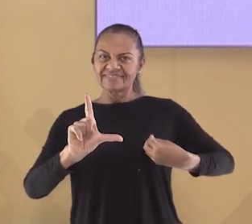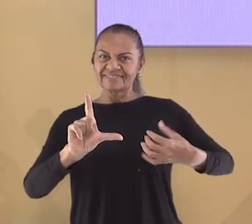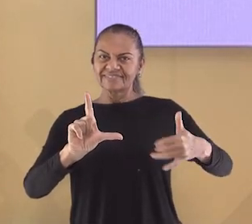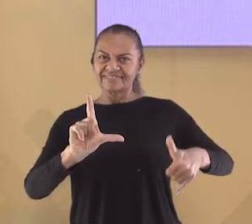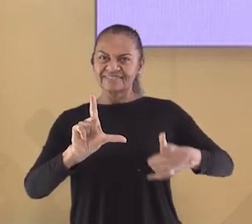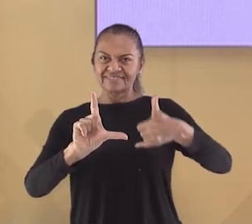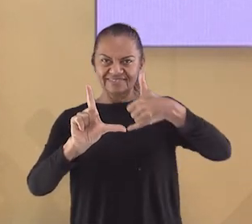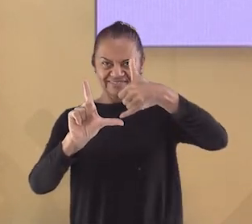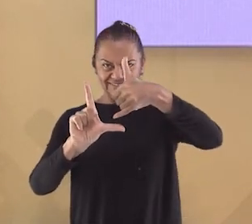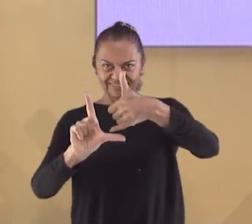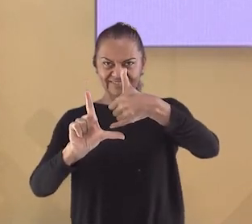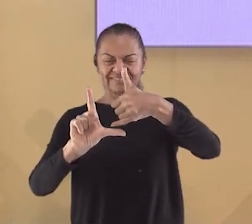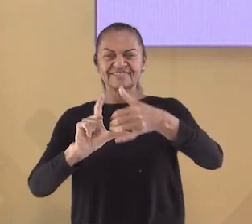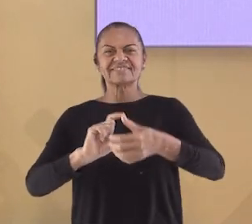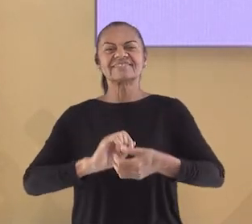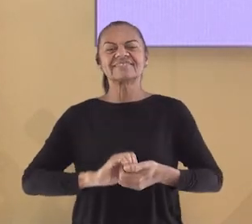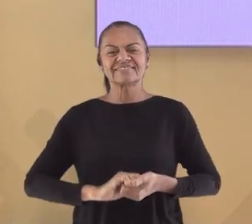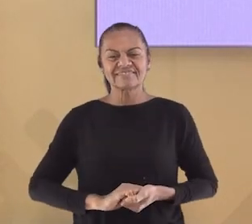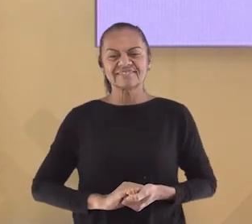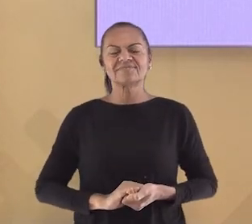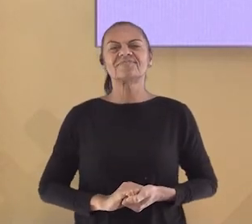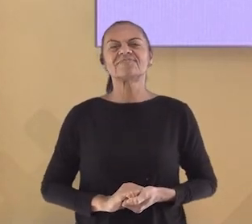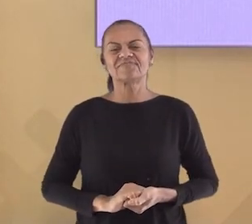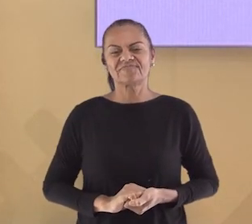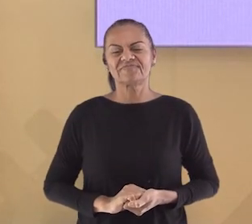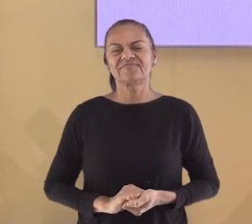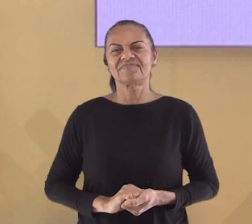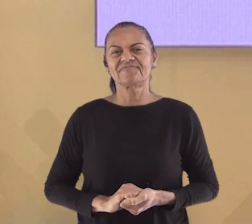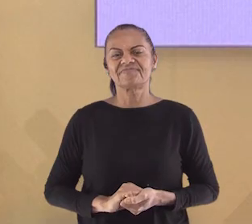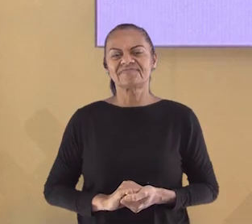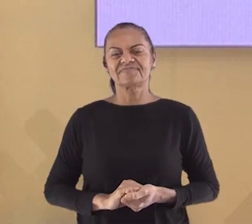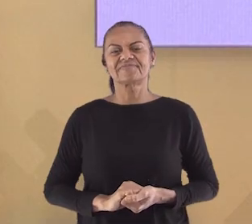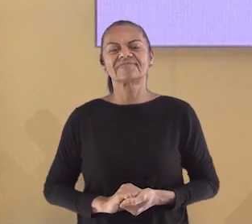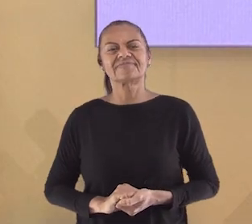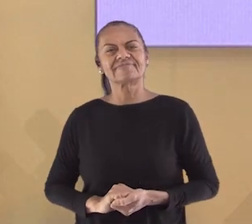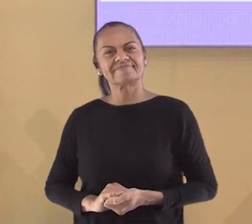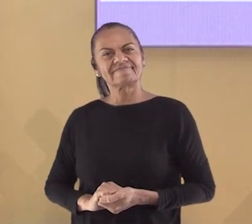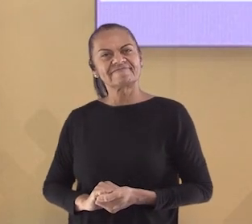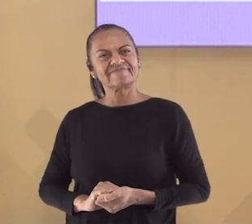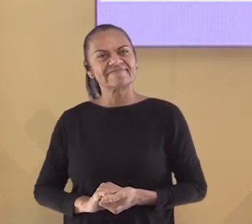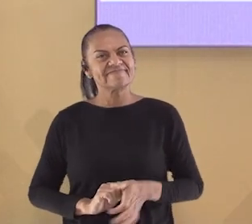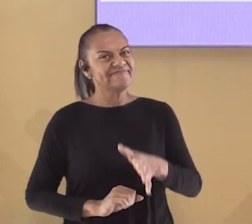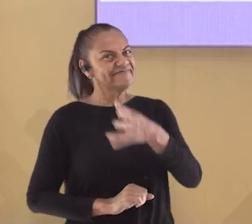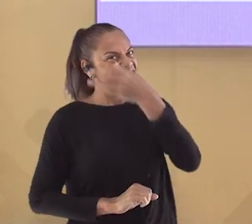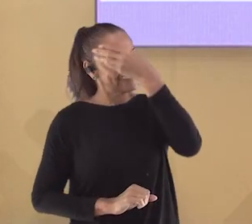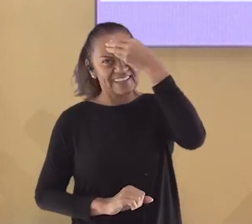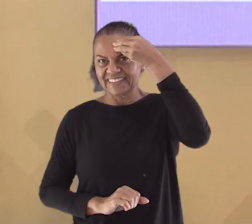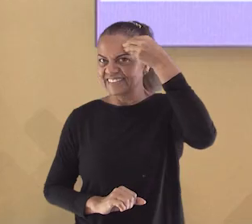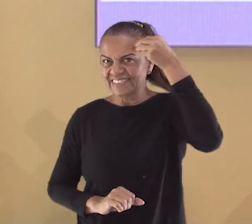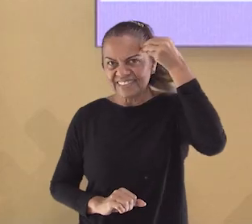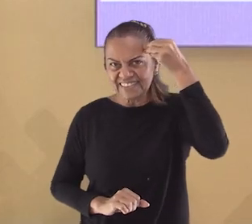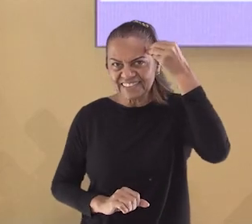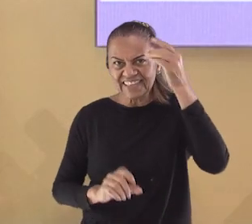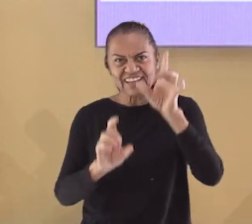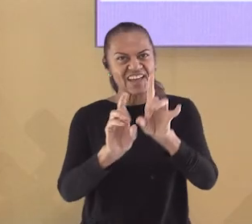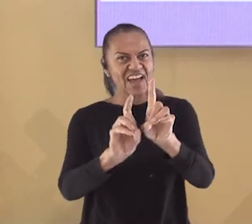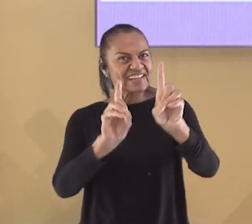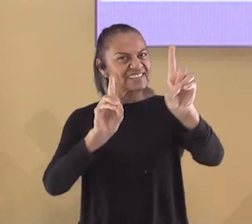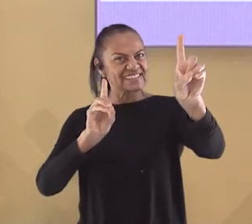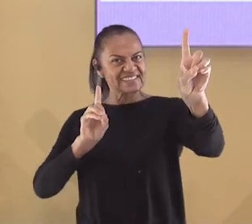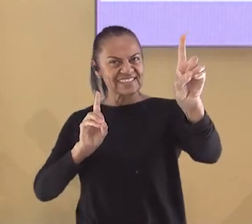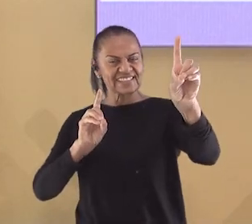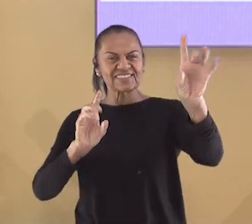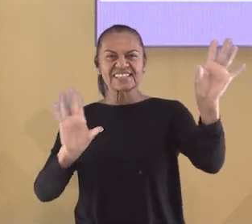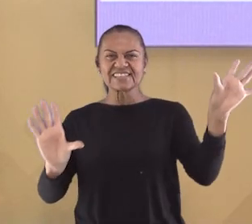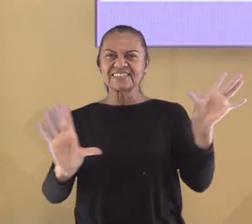aparece agora na sua TV, usando o seu celular. E não esqueça, mesmo distante, nós